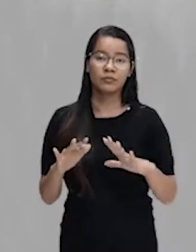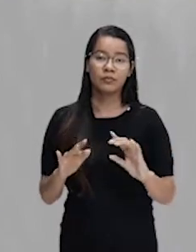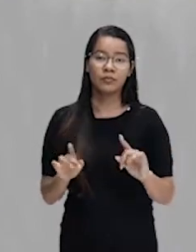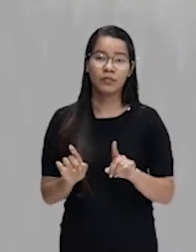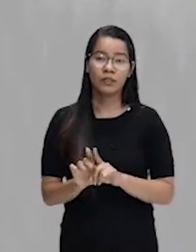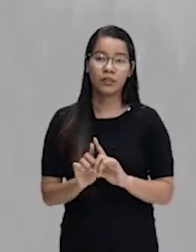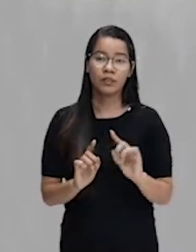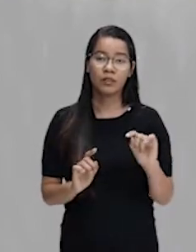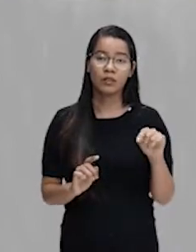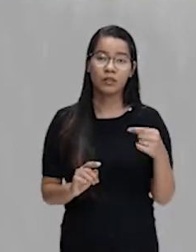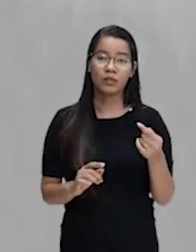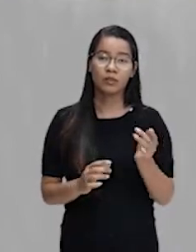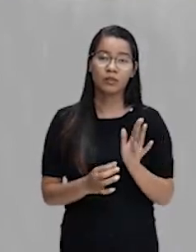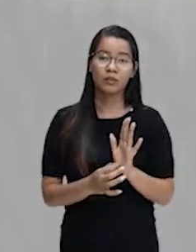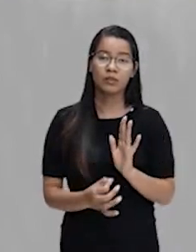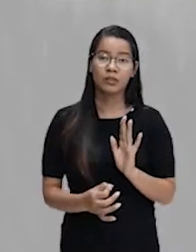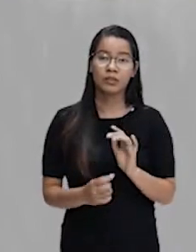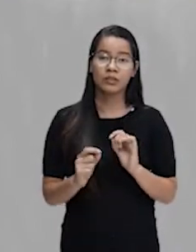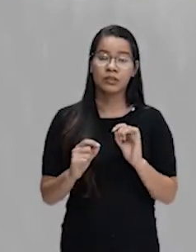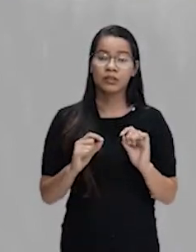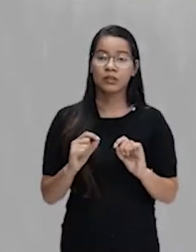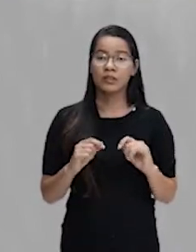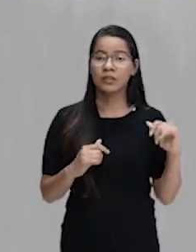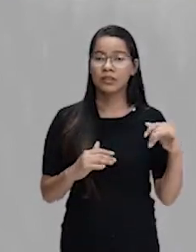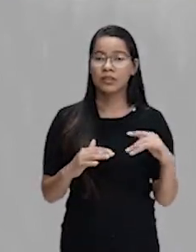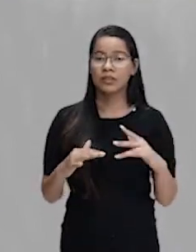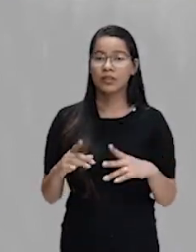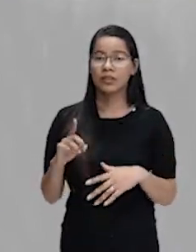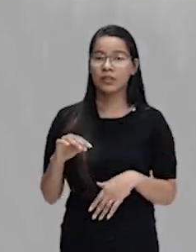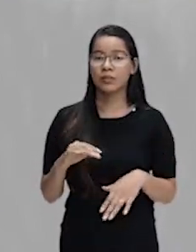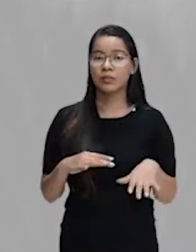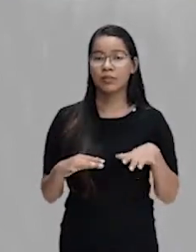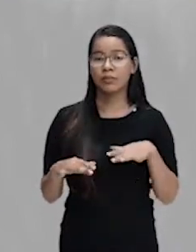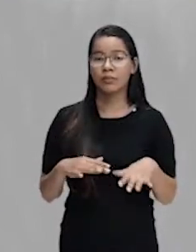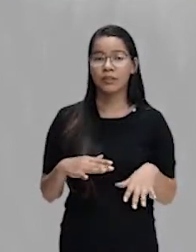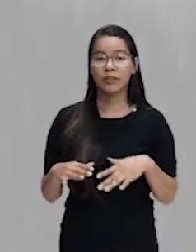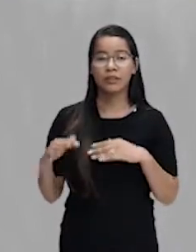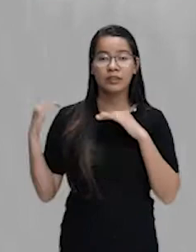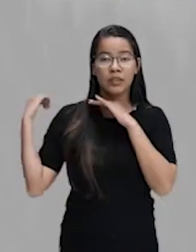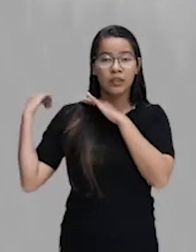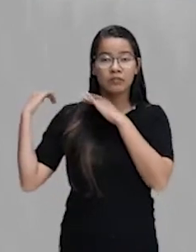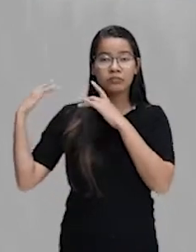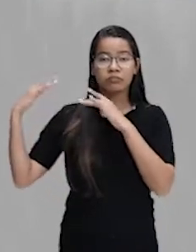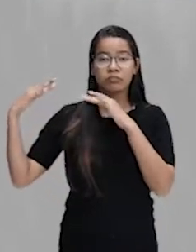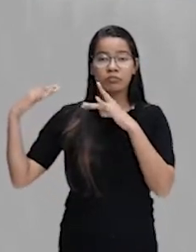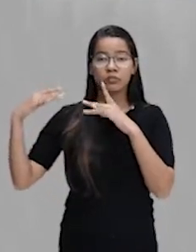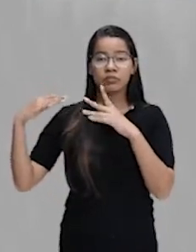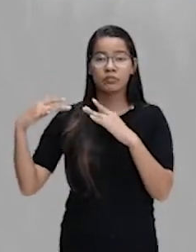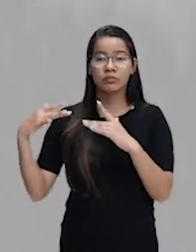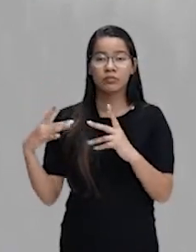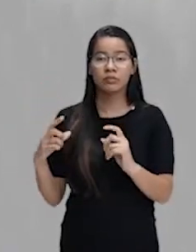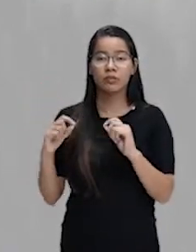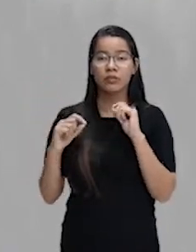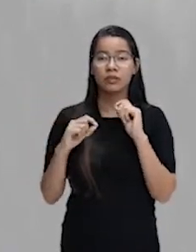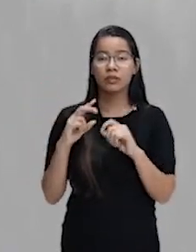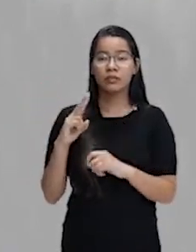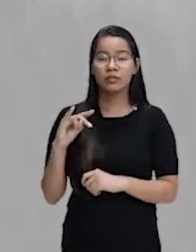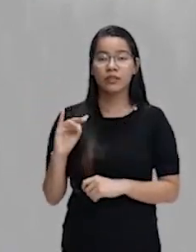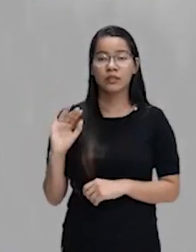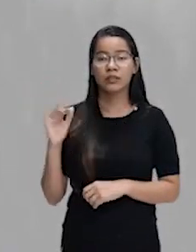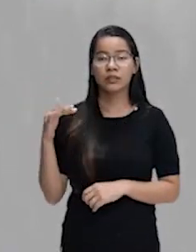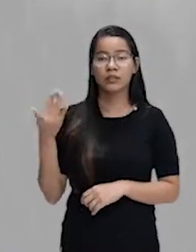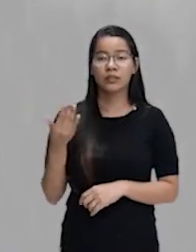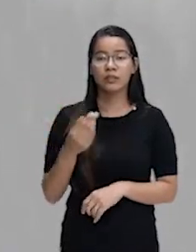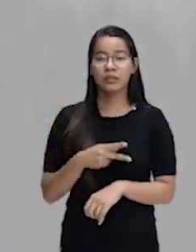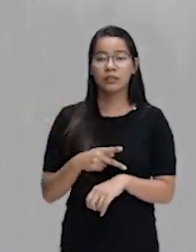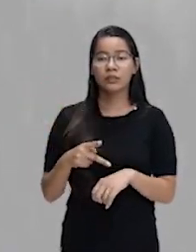outro indicativo também da fase de expansão é o movimento das cruzadas, que vai ocorrer durante esse